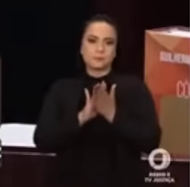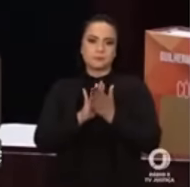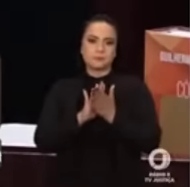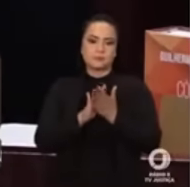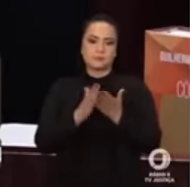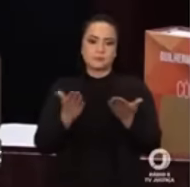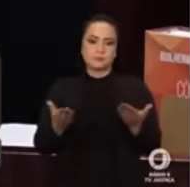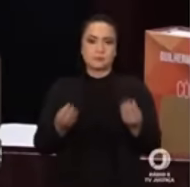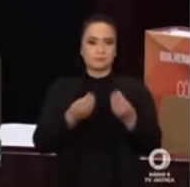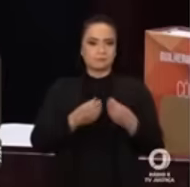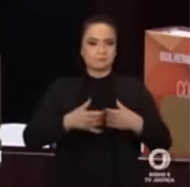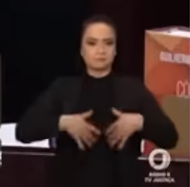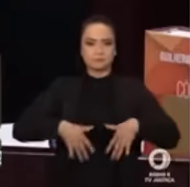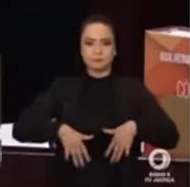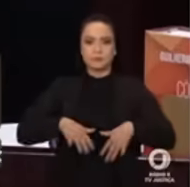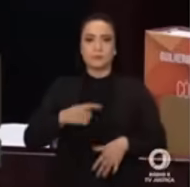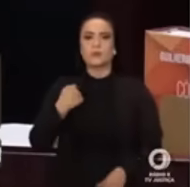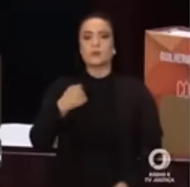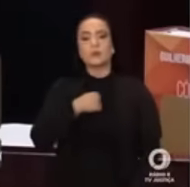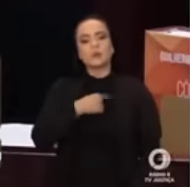gravame, nenhum prejuízo. Nós temos uma